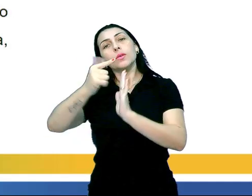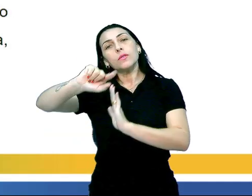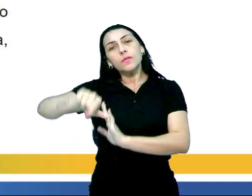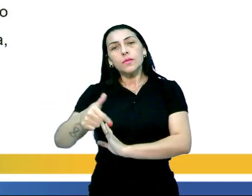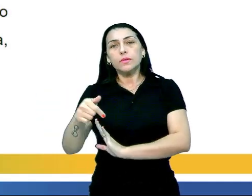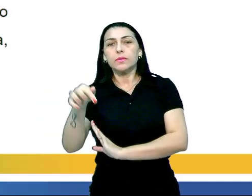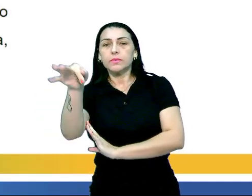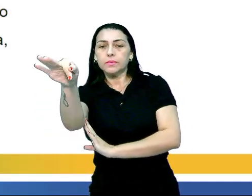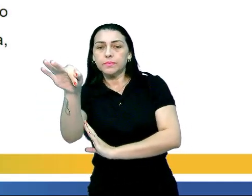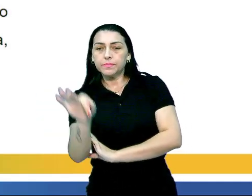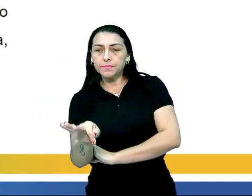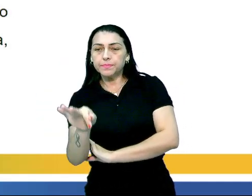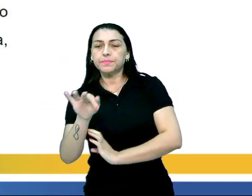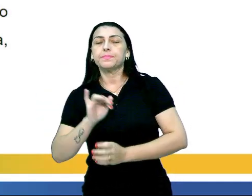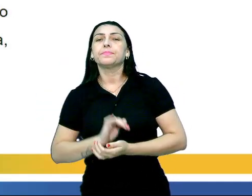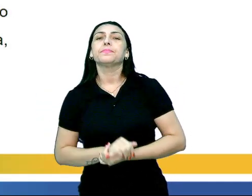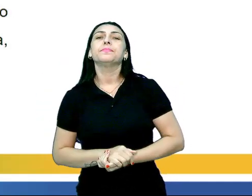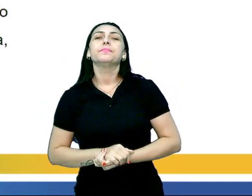2,1% para